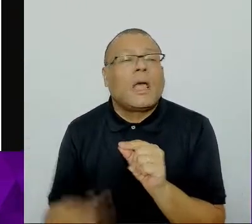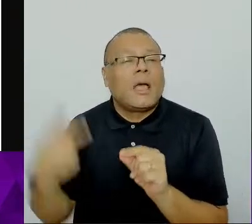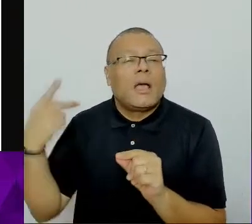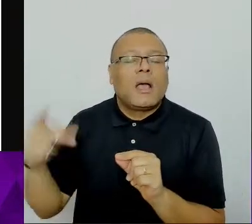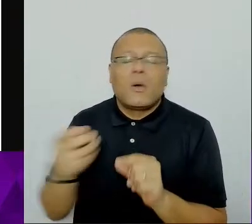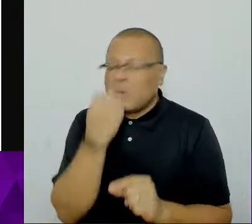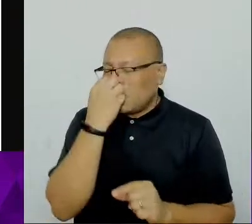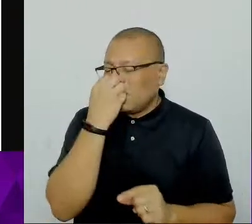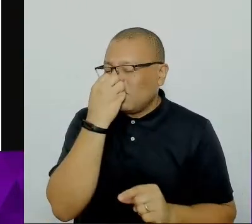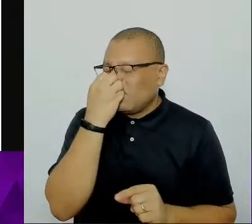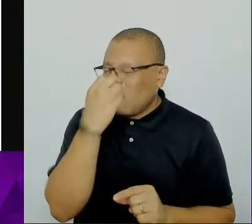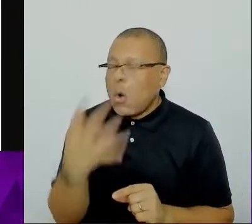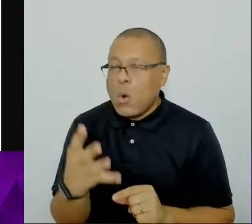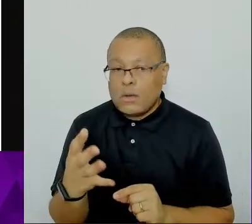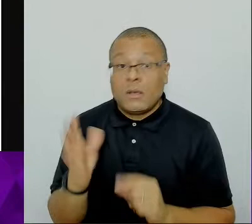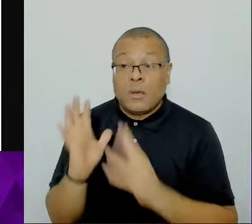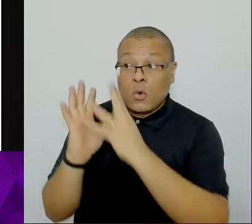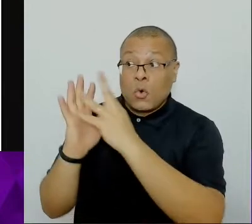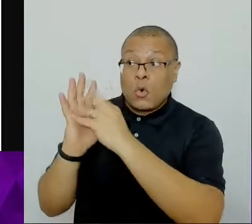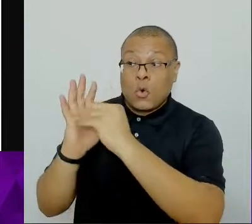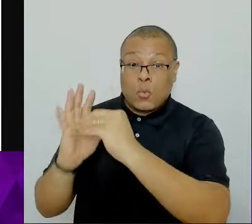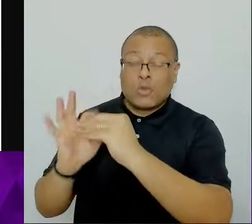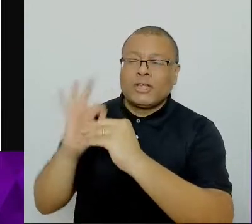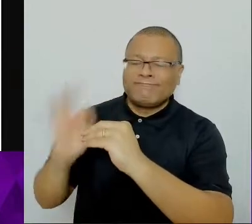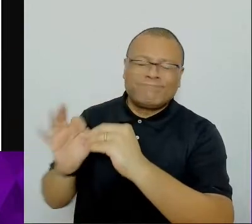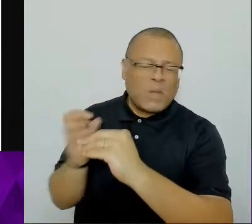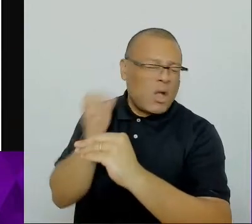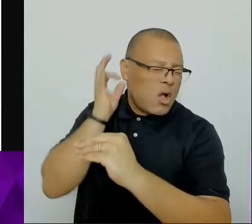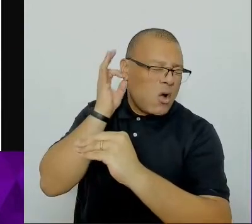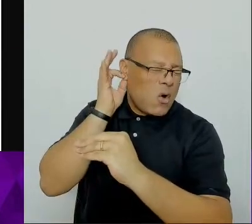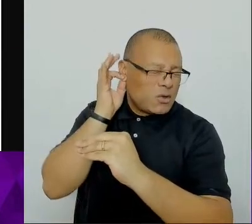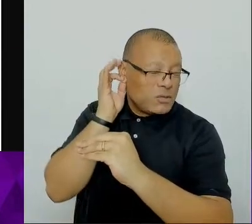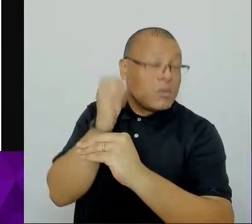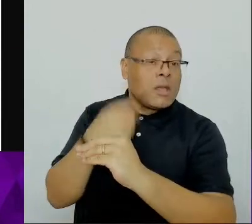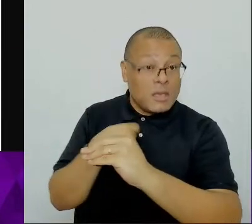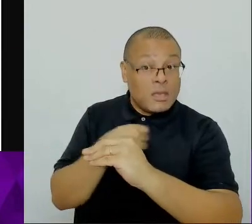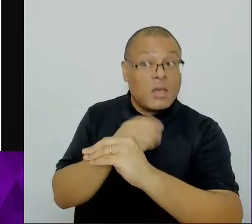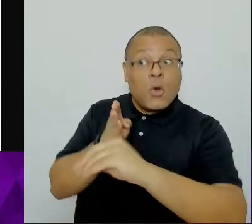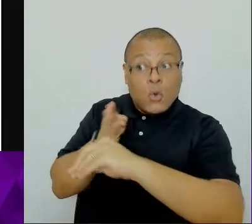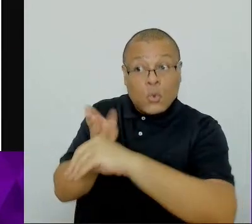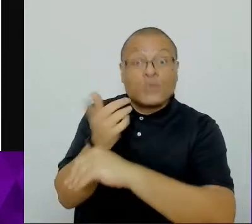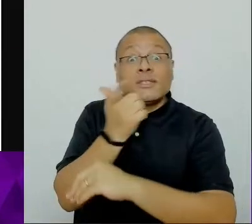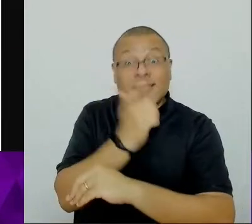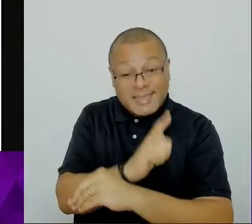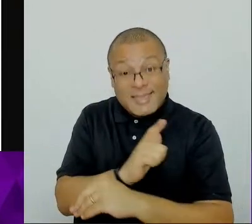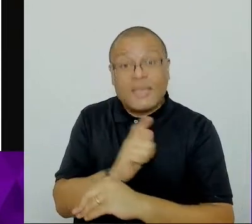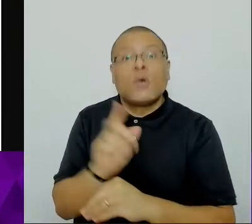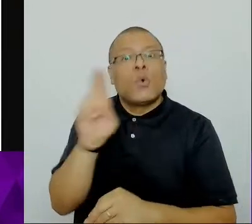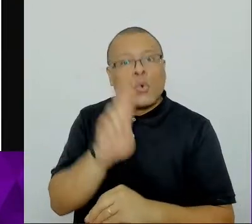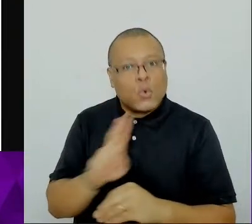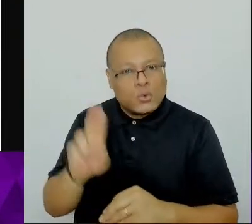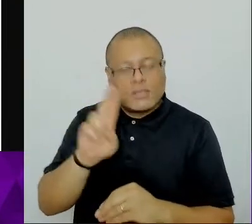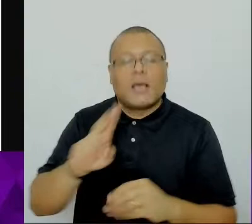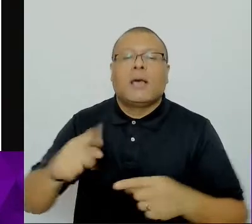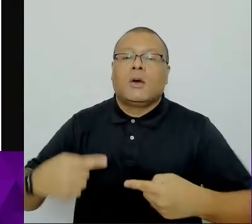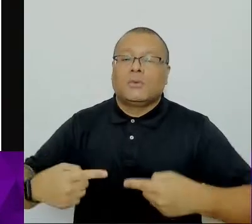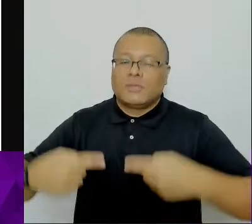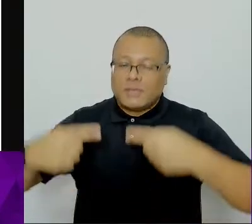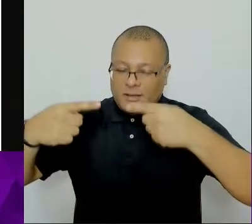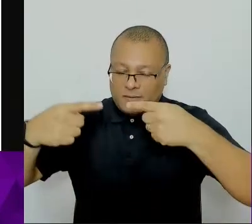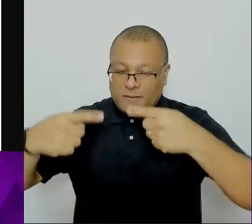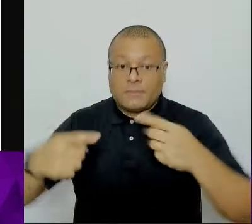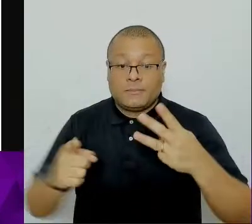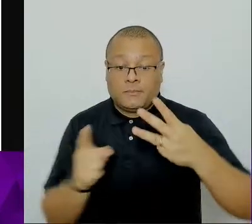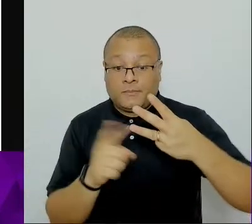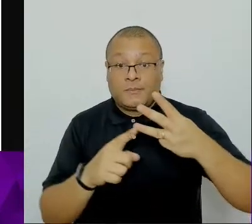dificuldade de ter esses modelos no estado da arte para desenvolver essas aplicações também é outro desafio grande. A performance